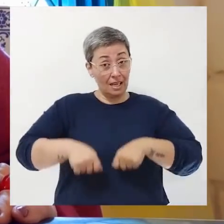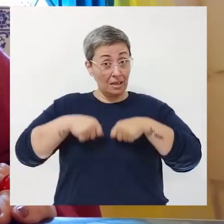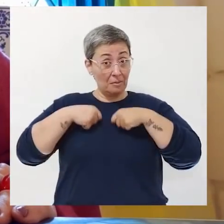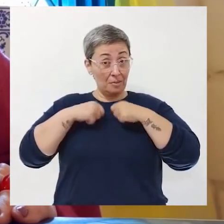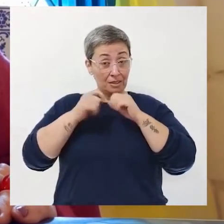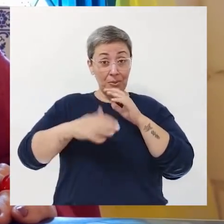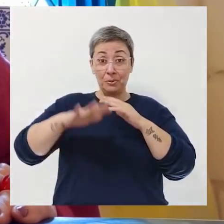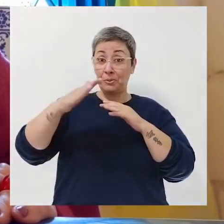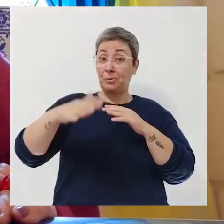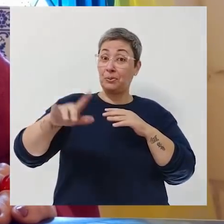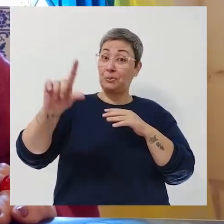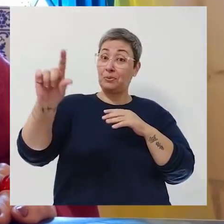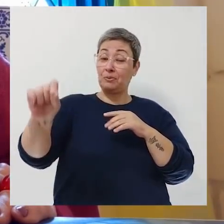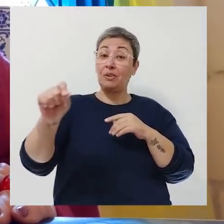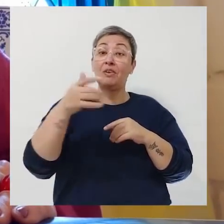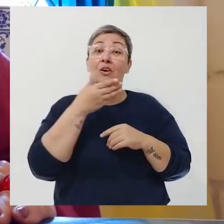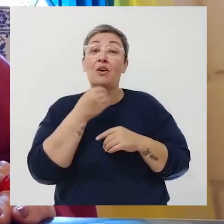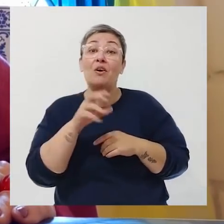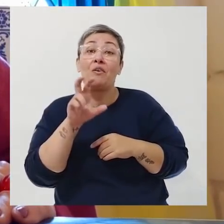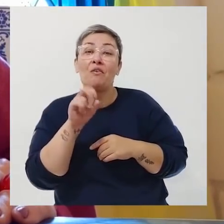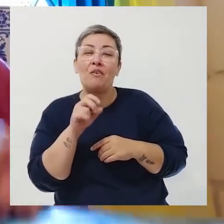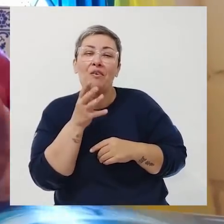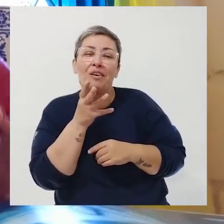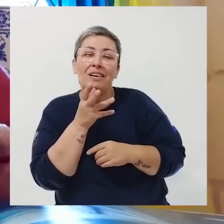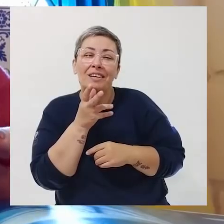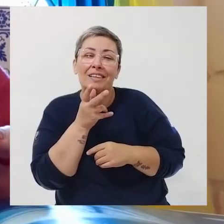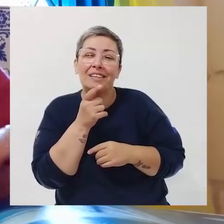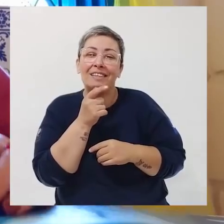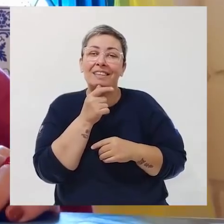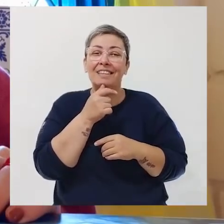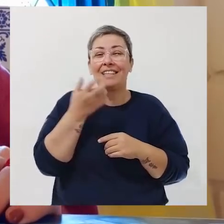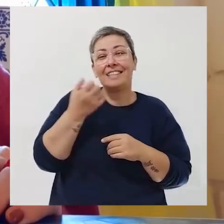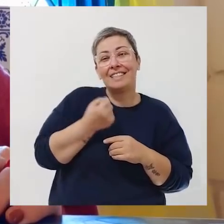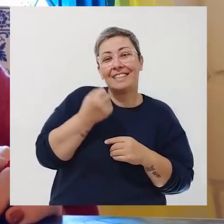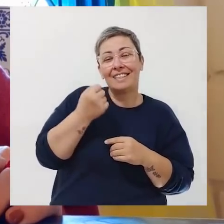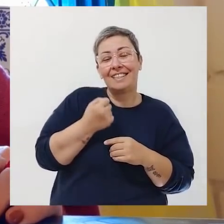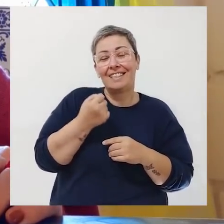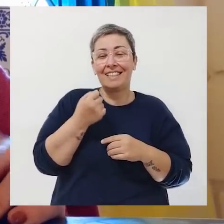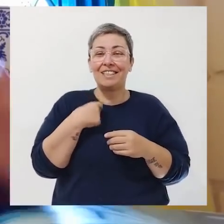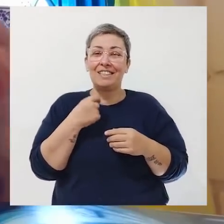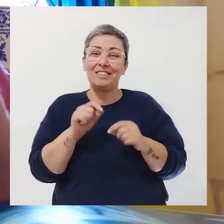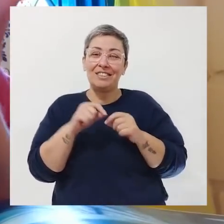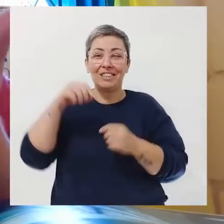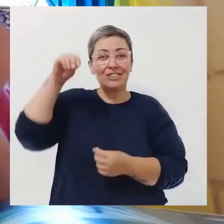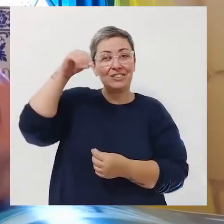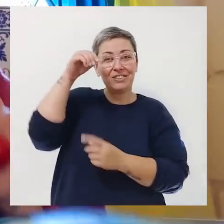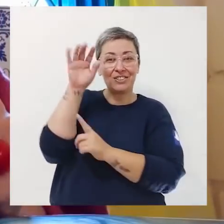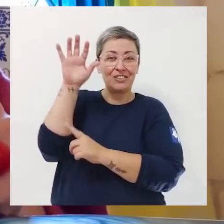Se a manta se for com o vento, vem o avô devagarinho com leite fresco e